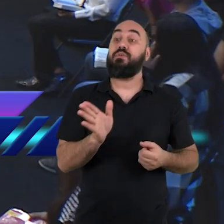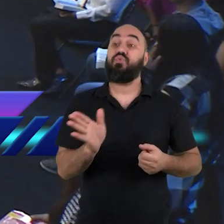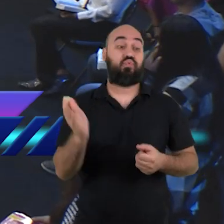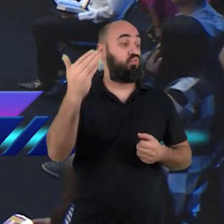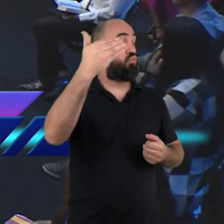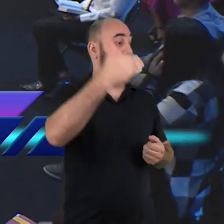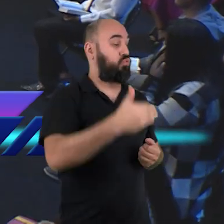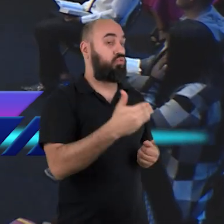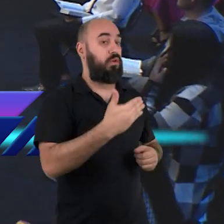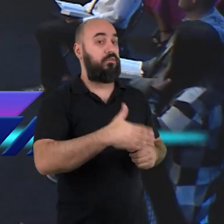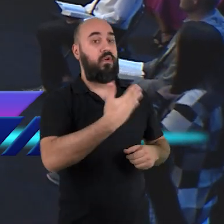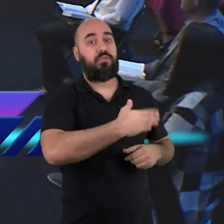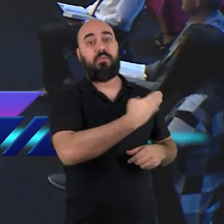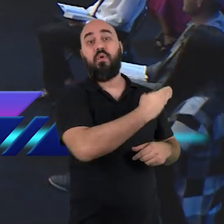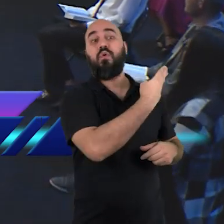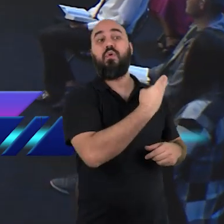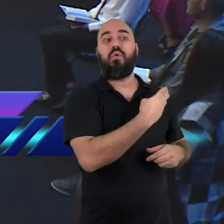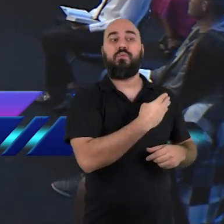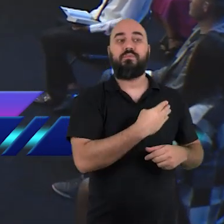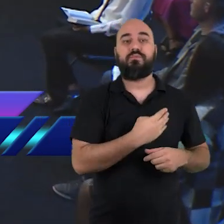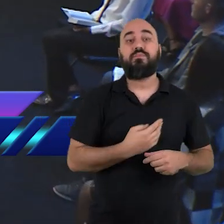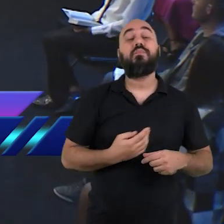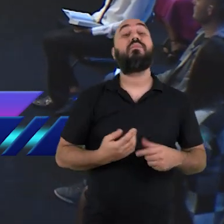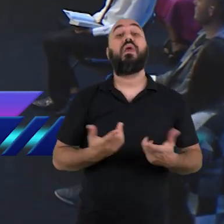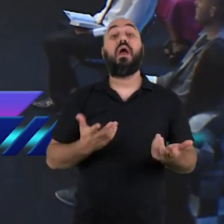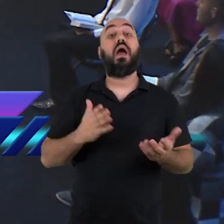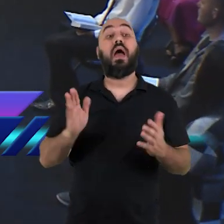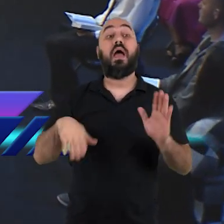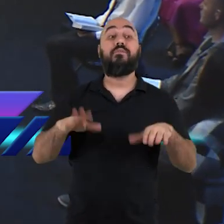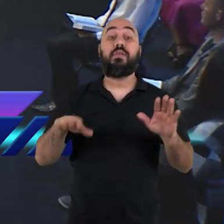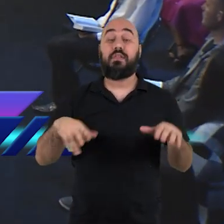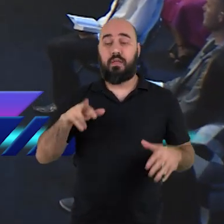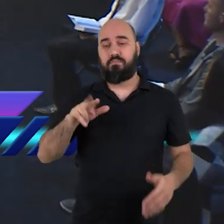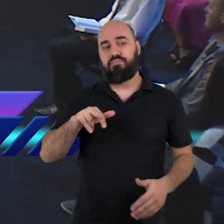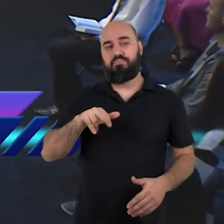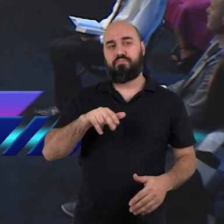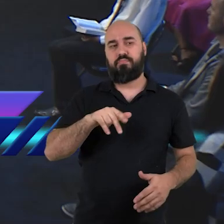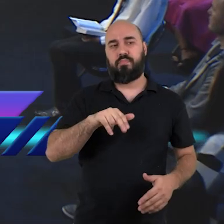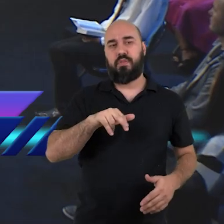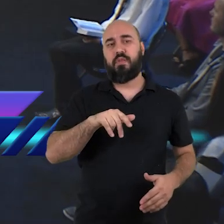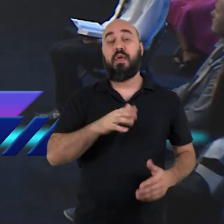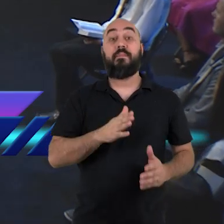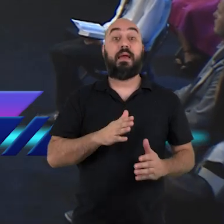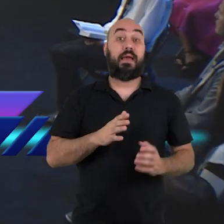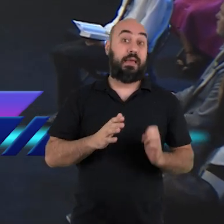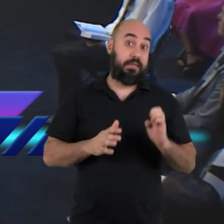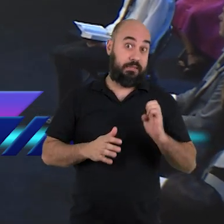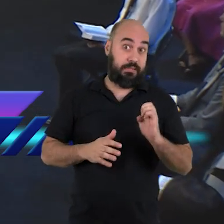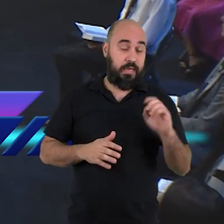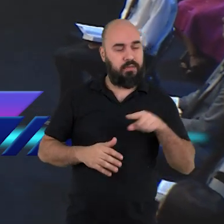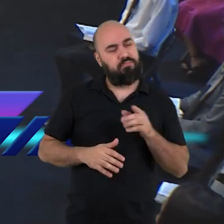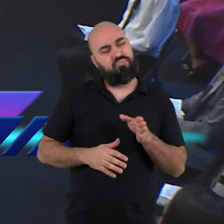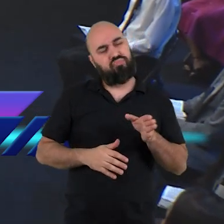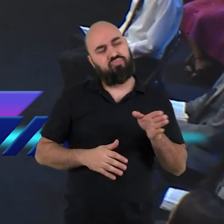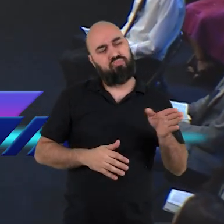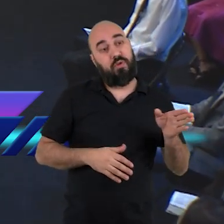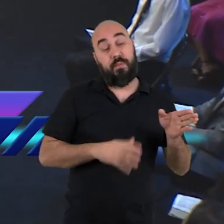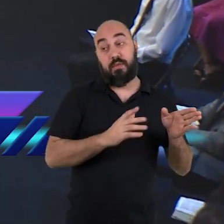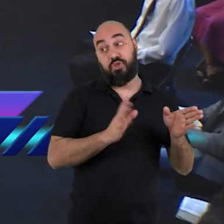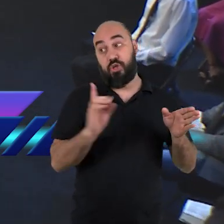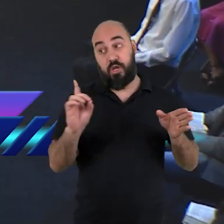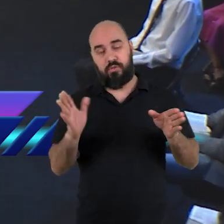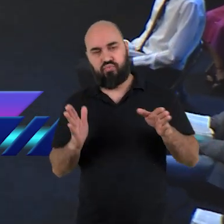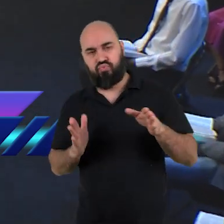Aí a pessoa tem que virar e ir para o outro lado. Agora, às vezes que a pessoa está caminhando aqui, Deus fala assim: ó, vai para a esquerda. Aí vai. Ó, vai para a